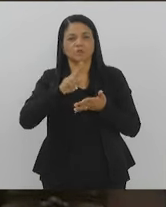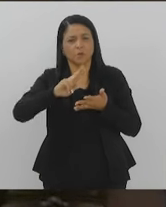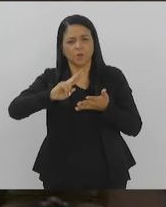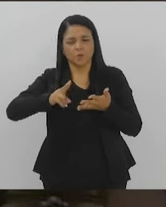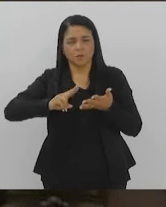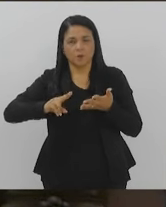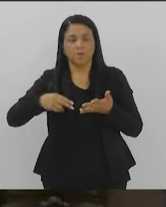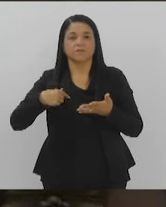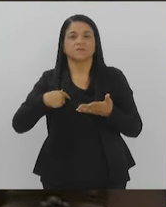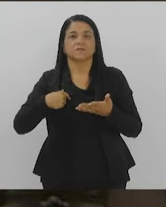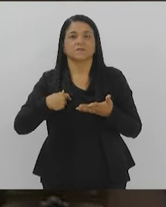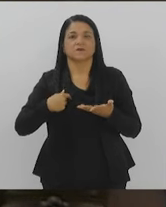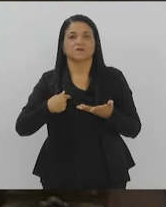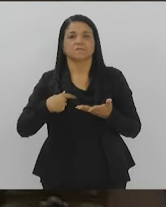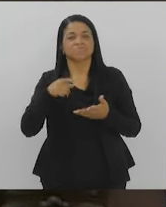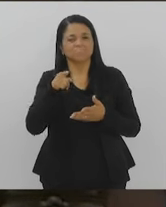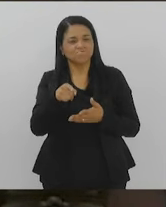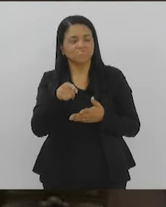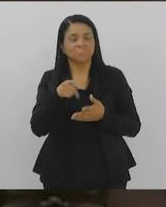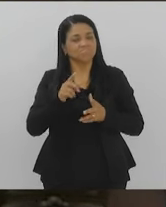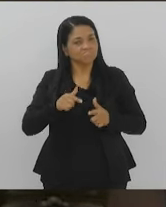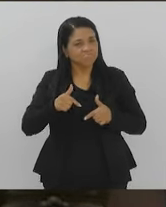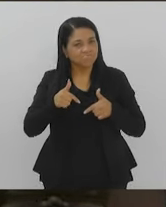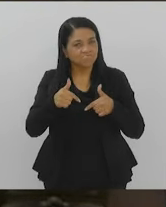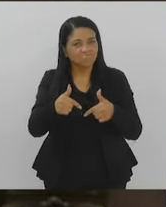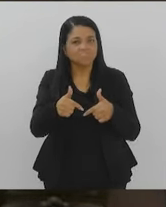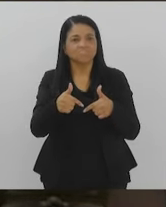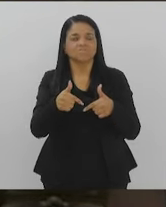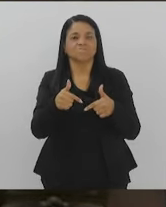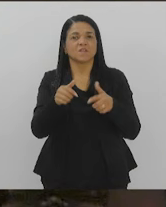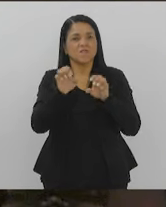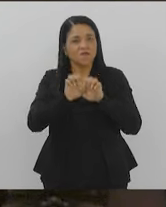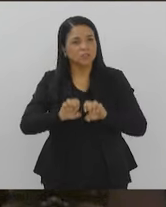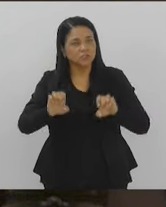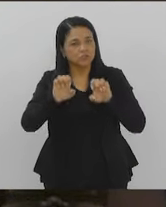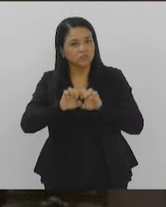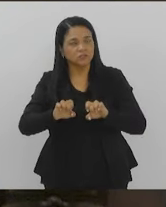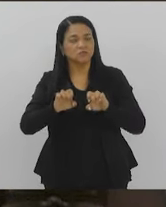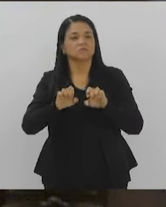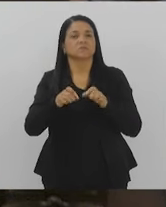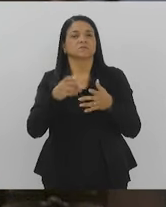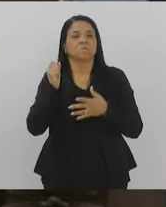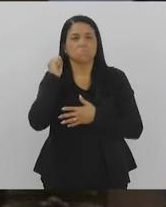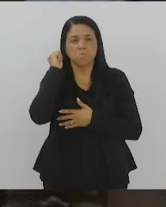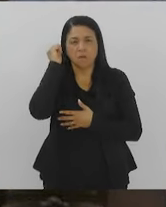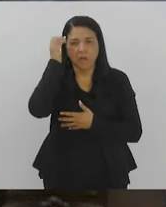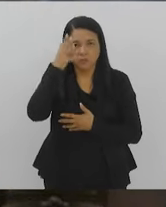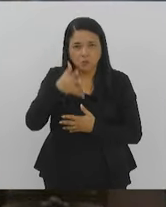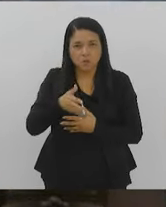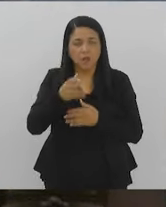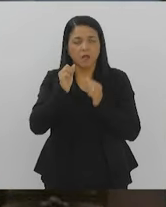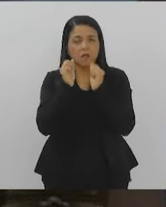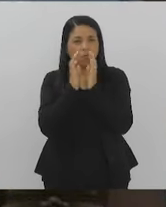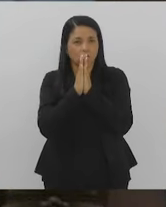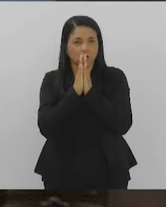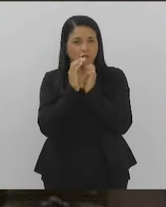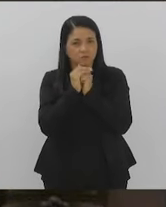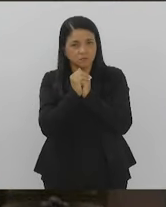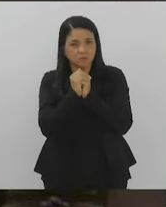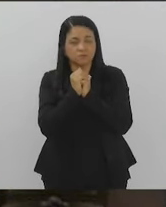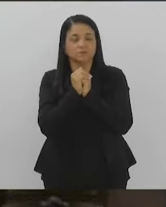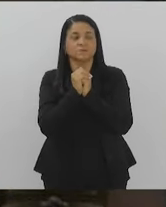os senhores que estão na ponta, os senhores que estão nas madrugadas orando